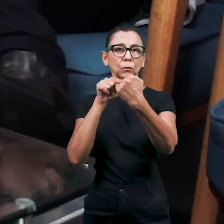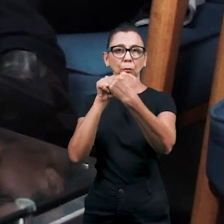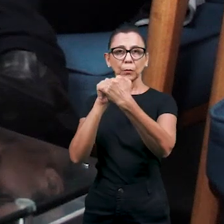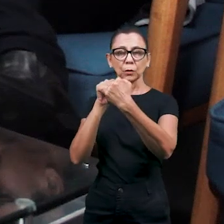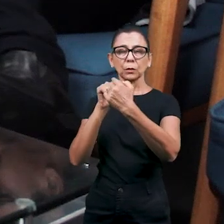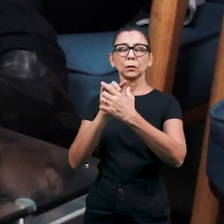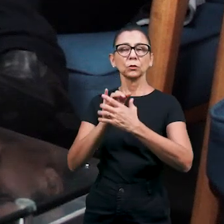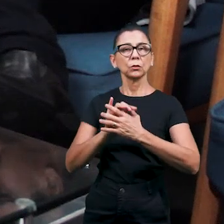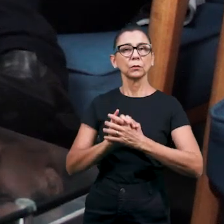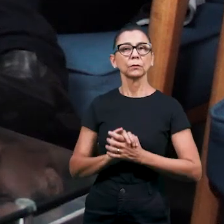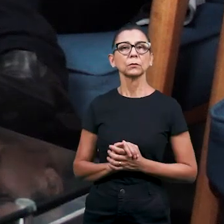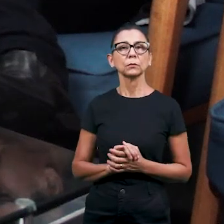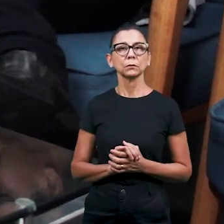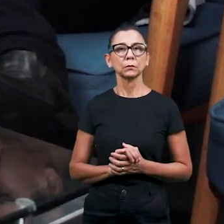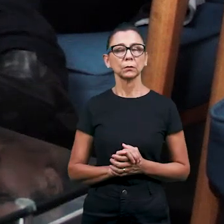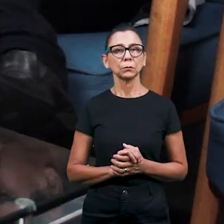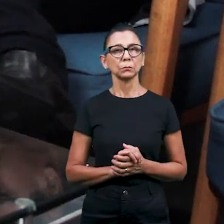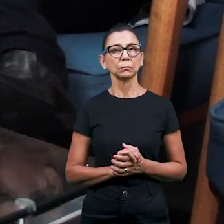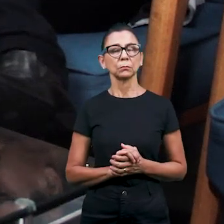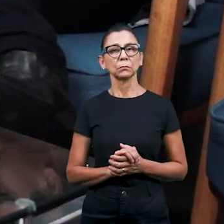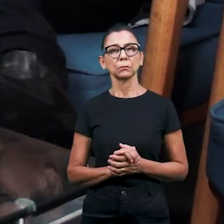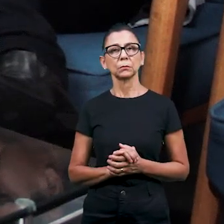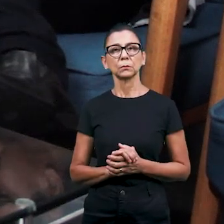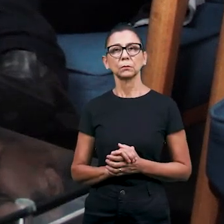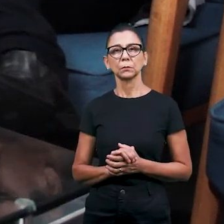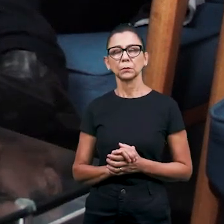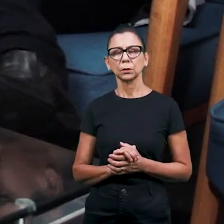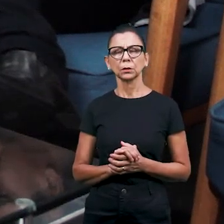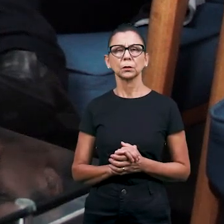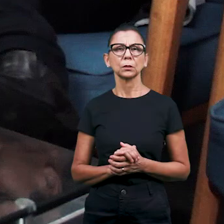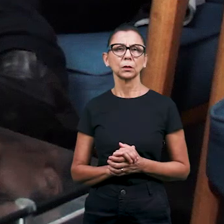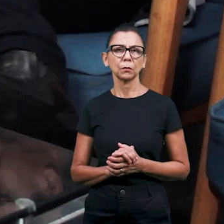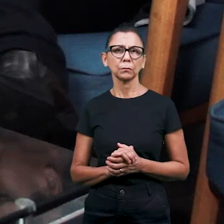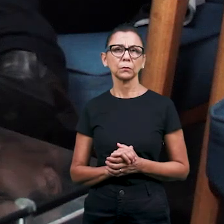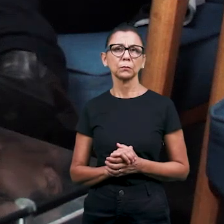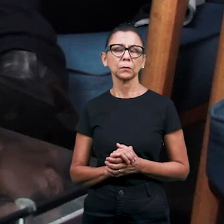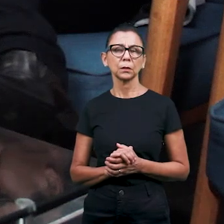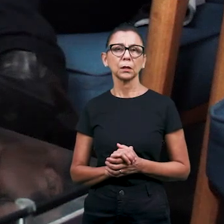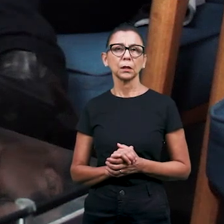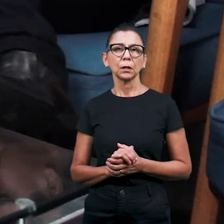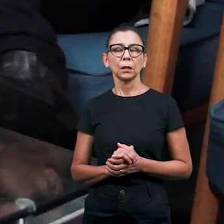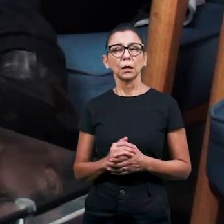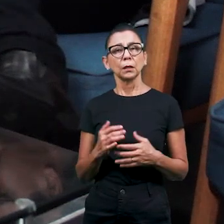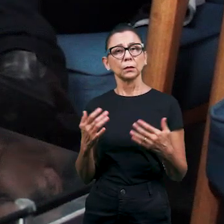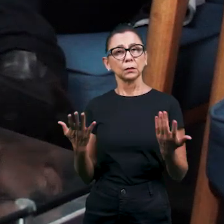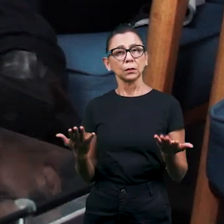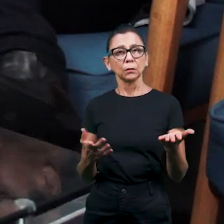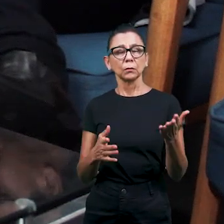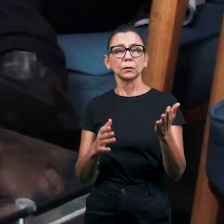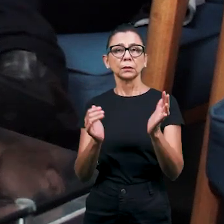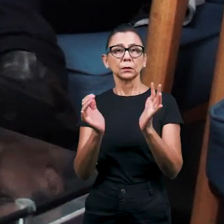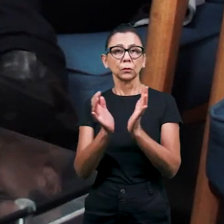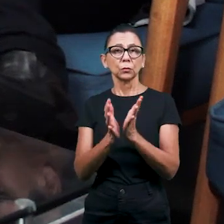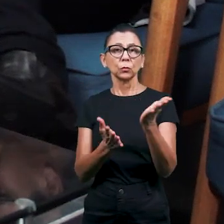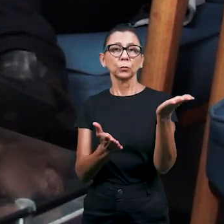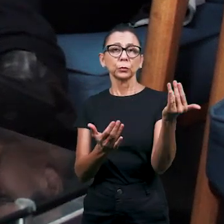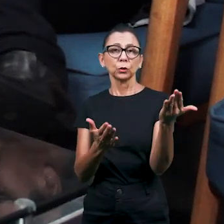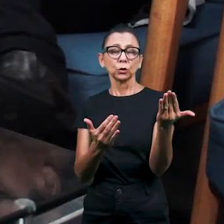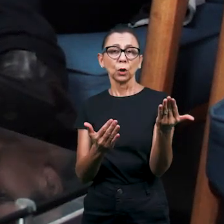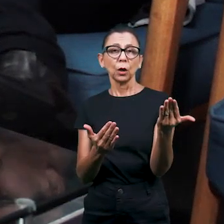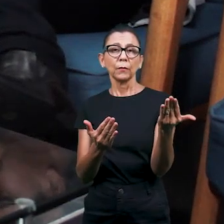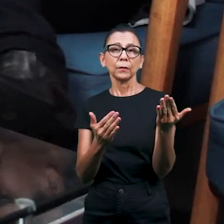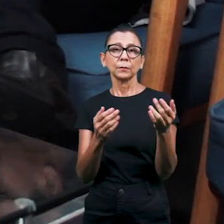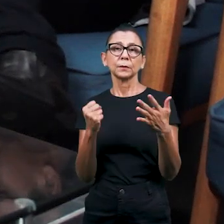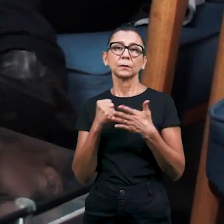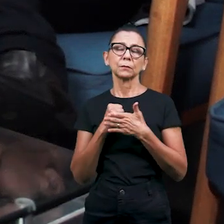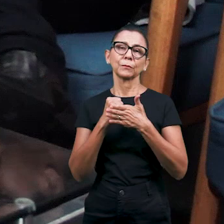objetivos. O trabalho surge de uma forma muito natural, no espírito, uma coisa que vem realmente do Senhor, para agregar os jovens, e isso tem sido